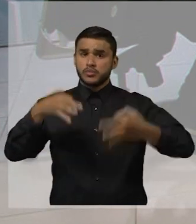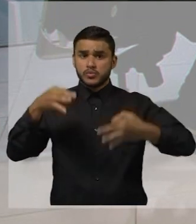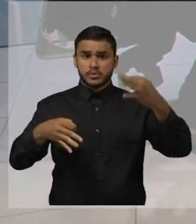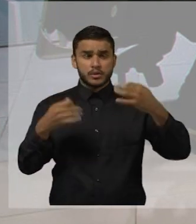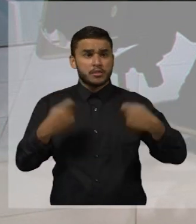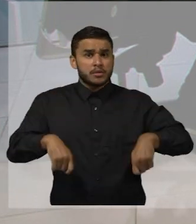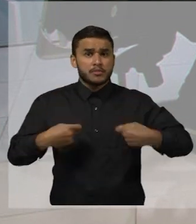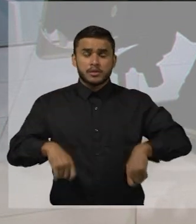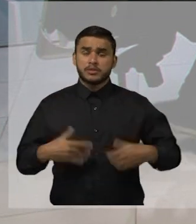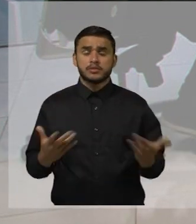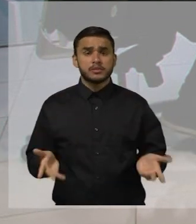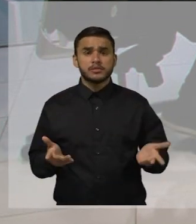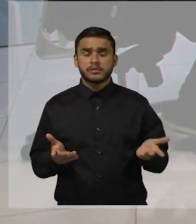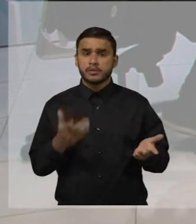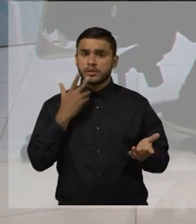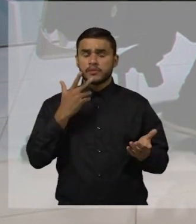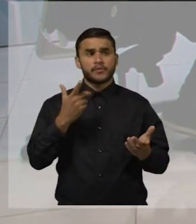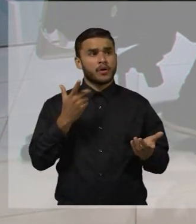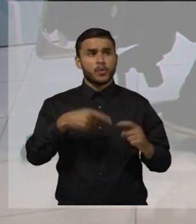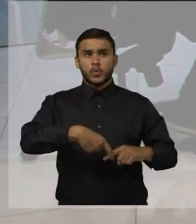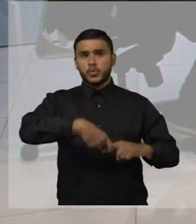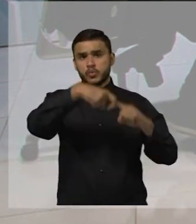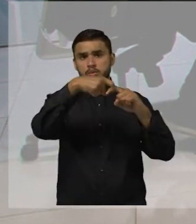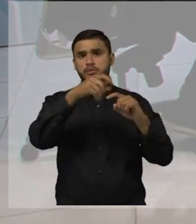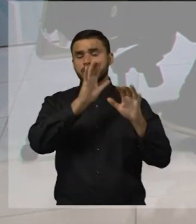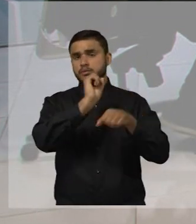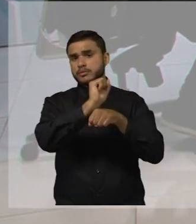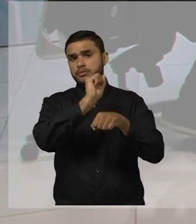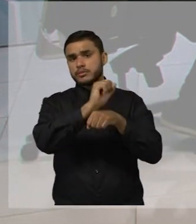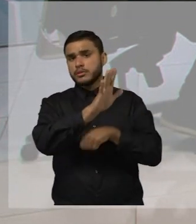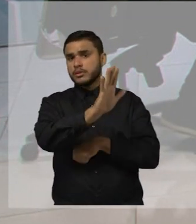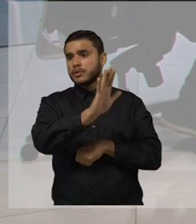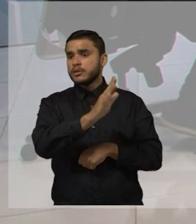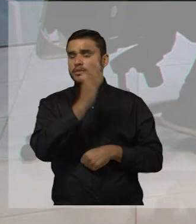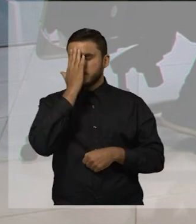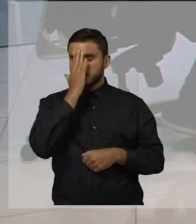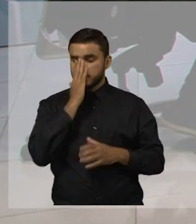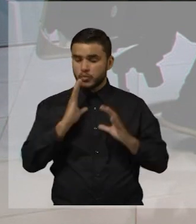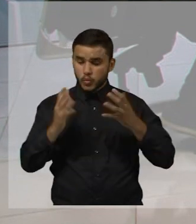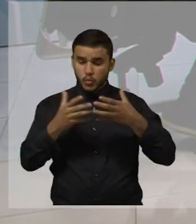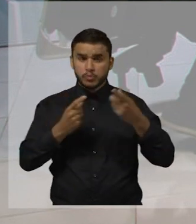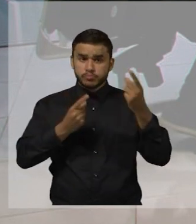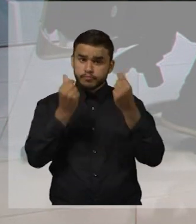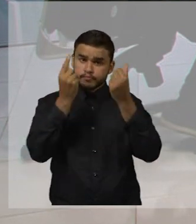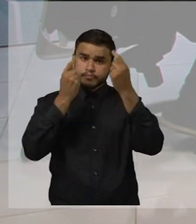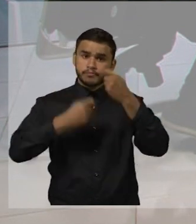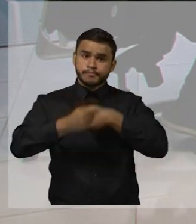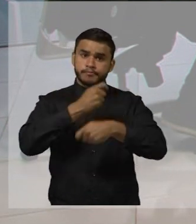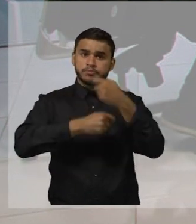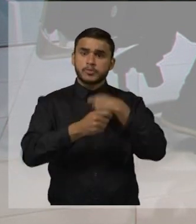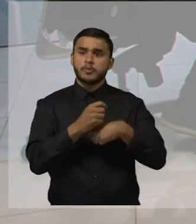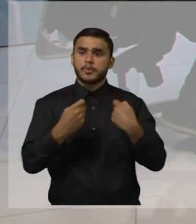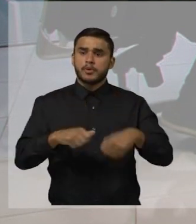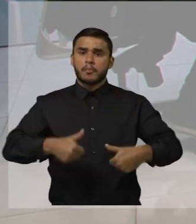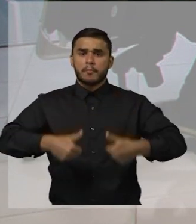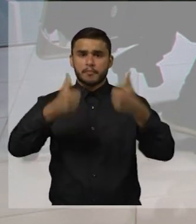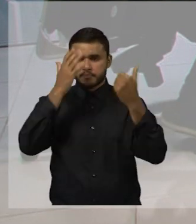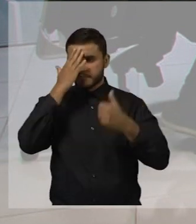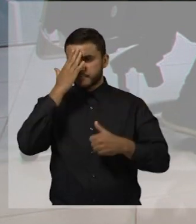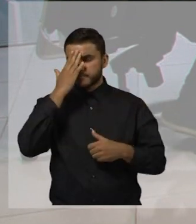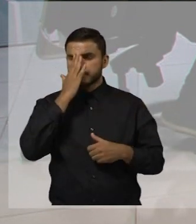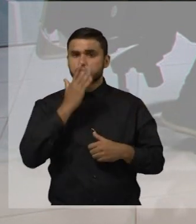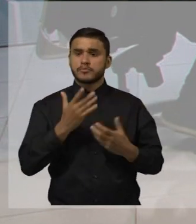poder suspender esse pagamento e também sentar com a equipe econômica do governo para poder ver uma